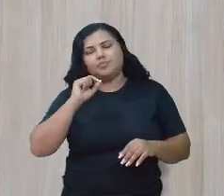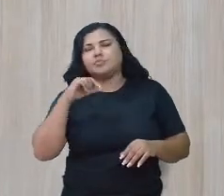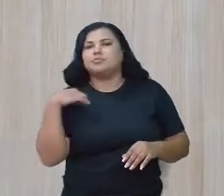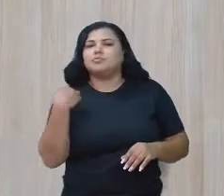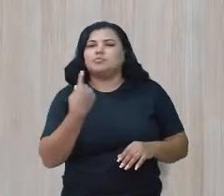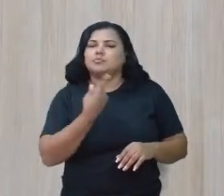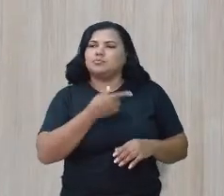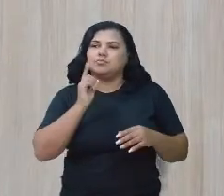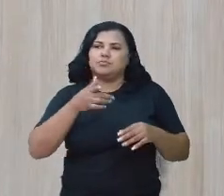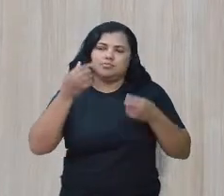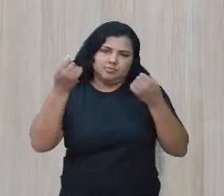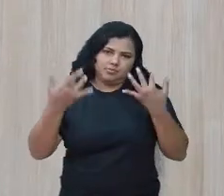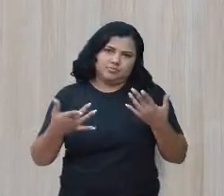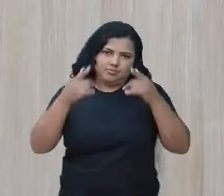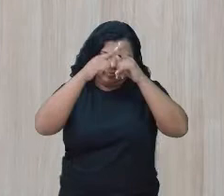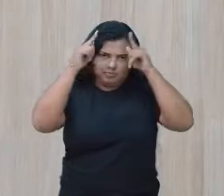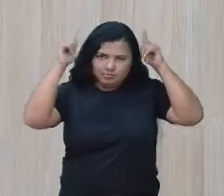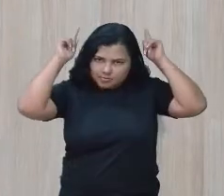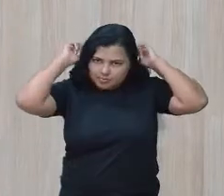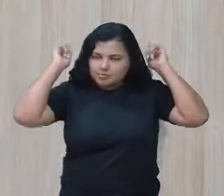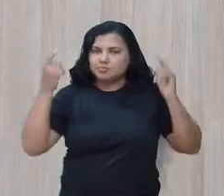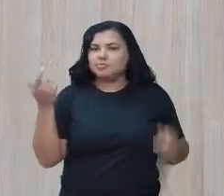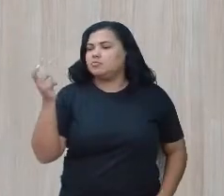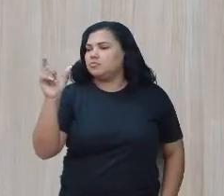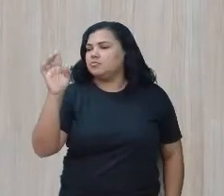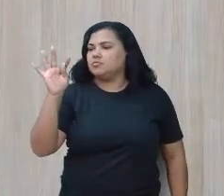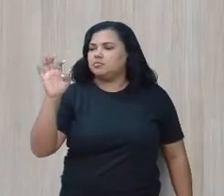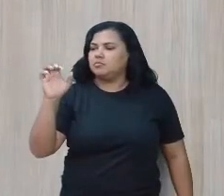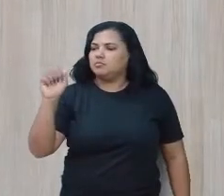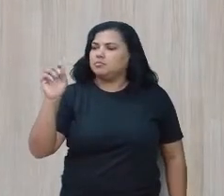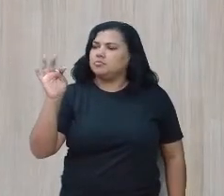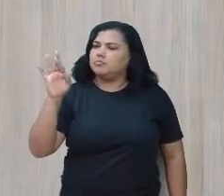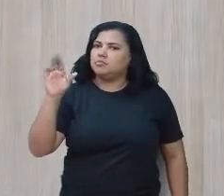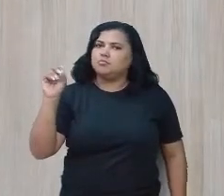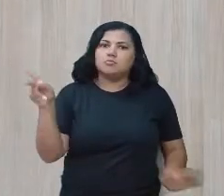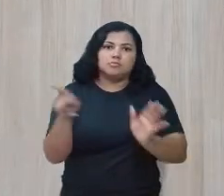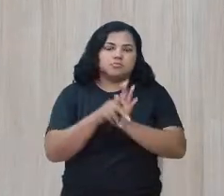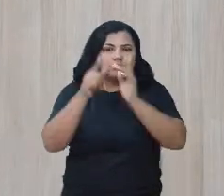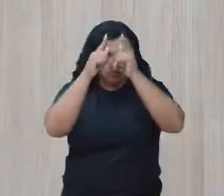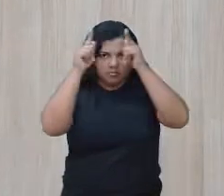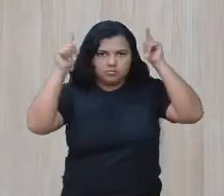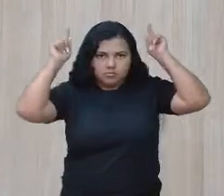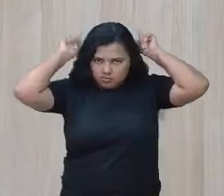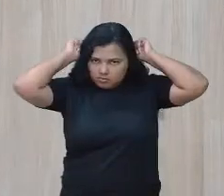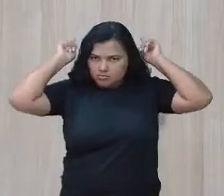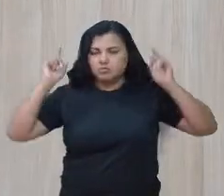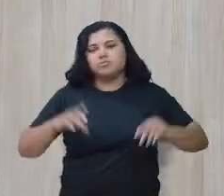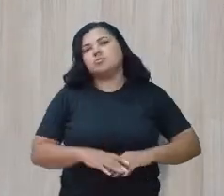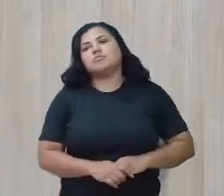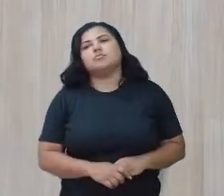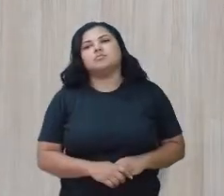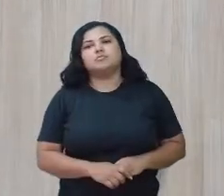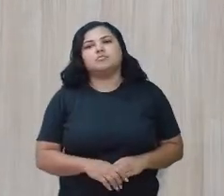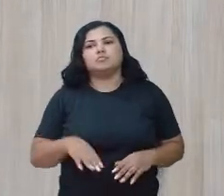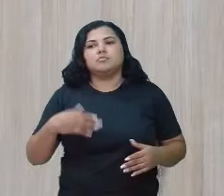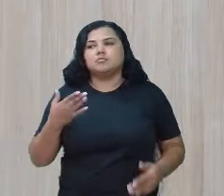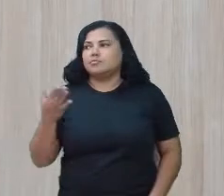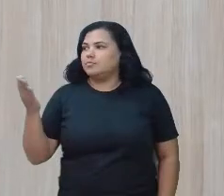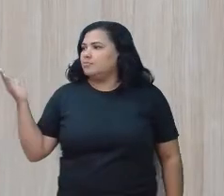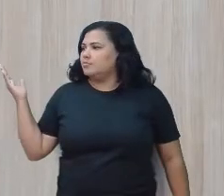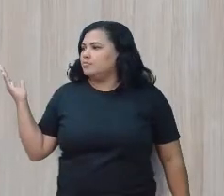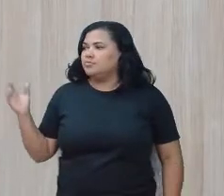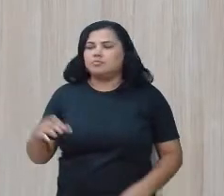falei, né, lá da Grécia, que o termo teatro, né, vem do grego. Então, o teatro ele